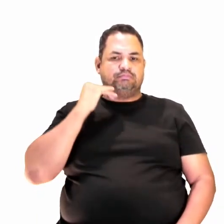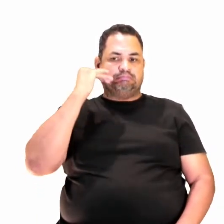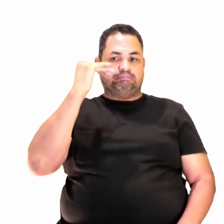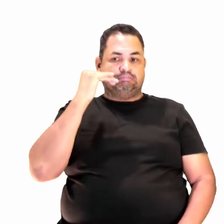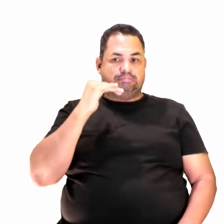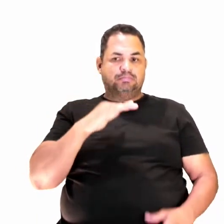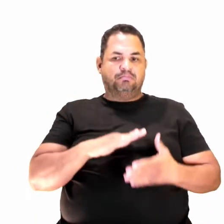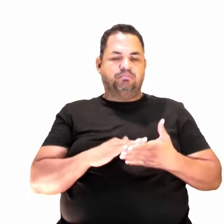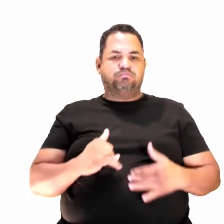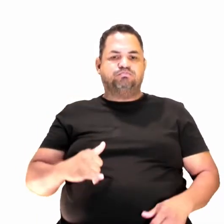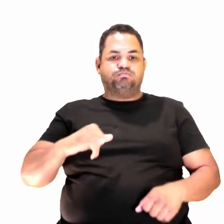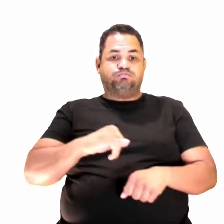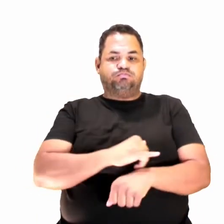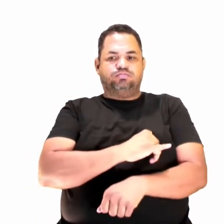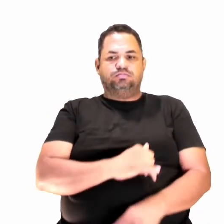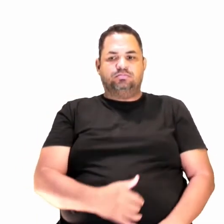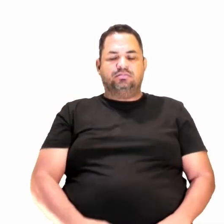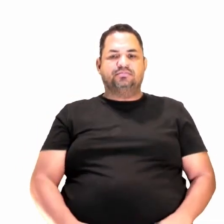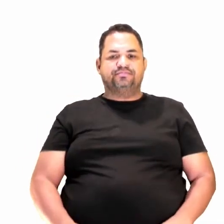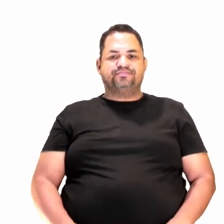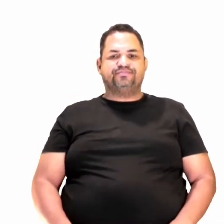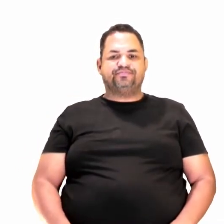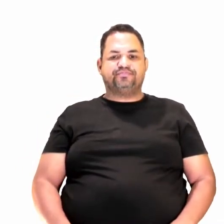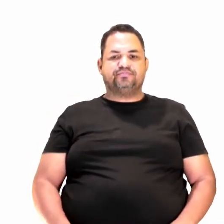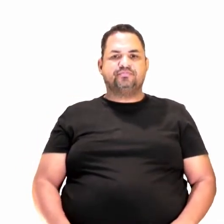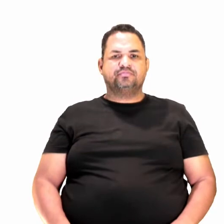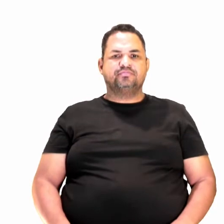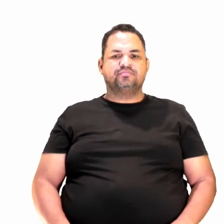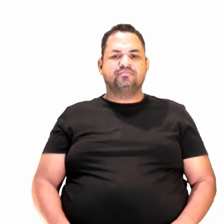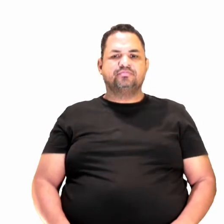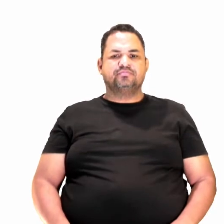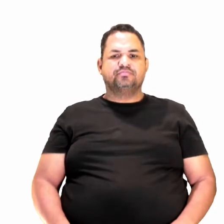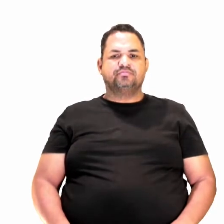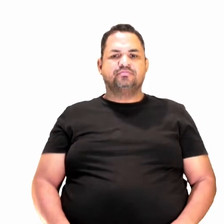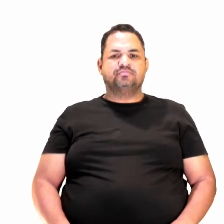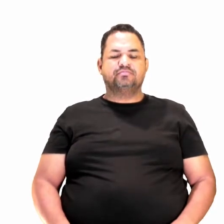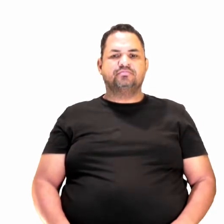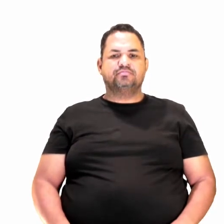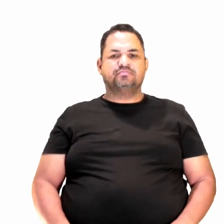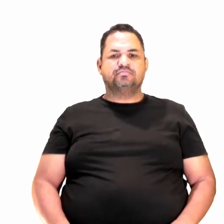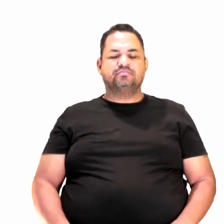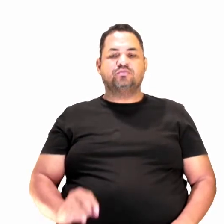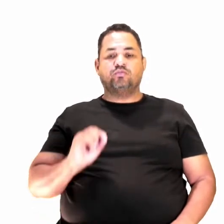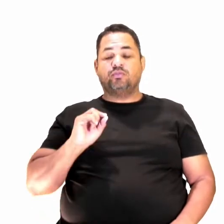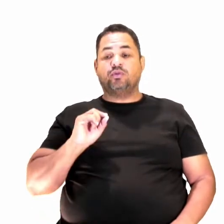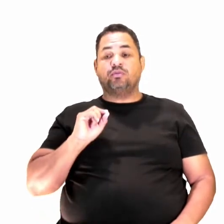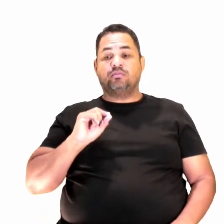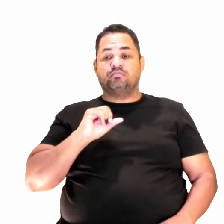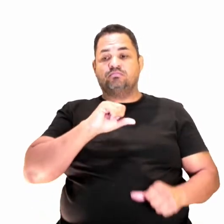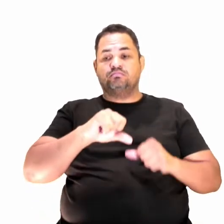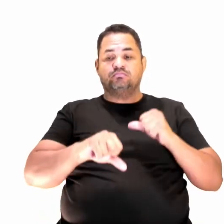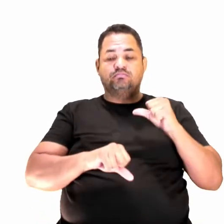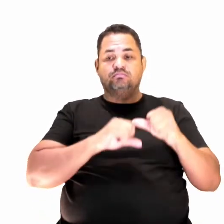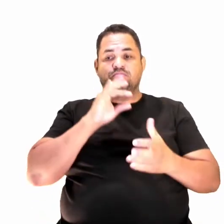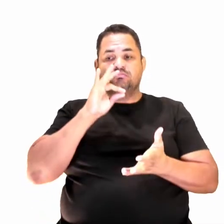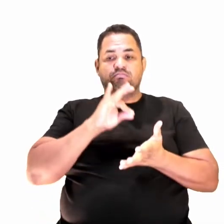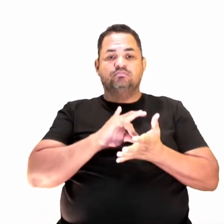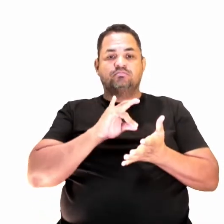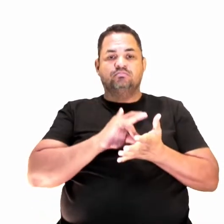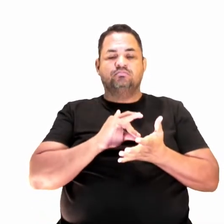medium high. Porque tall eu acho que deve ser mais de uma pessoa que tem mais de 1,70, né? Eu acho, mas